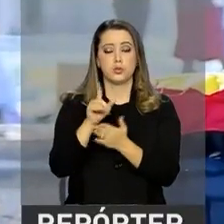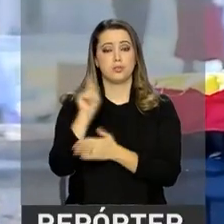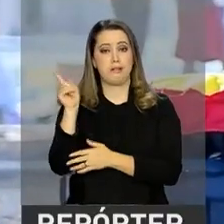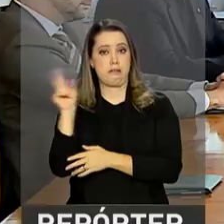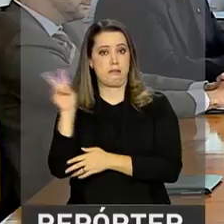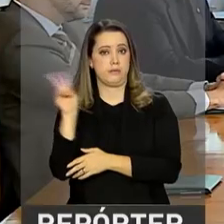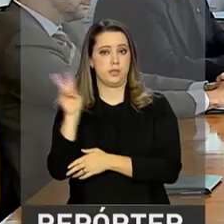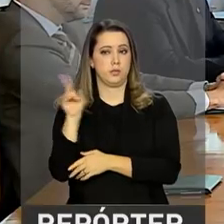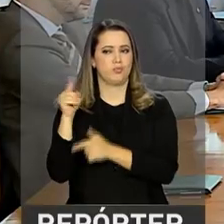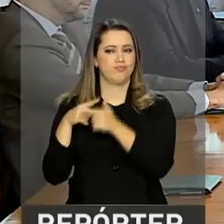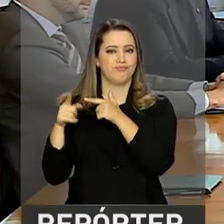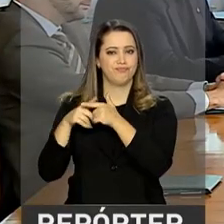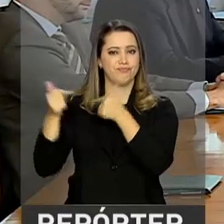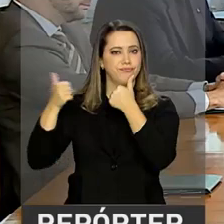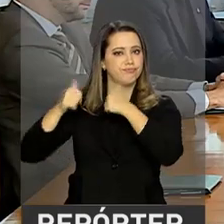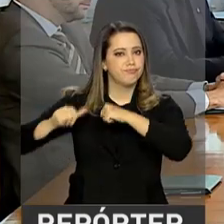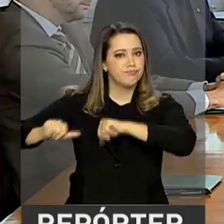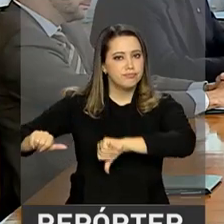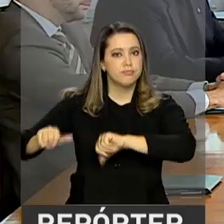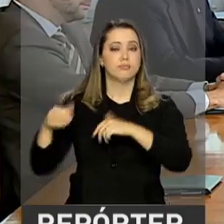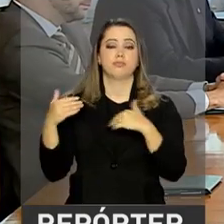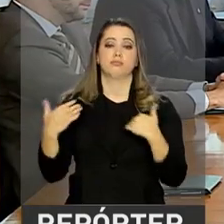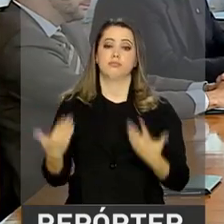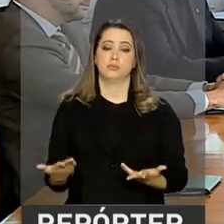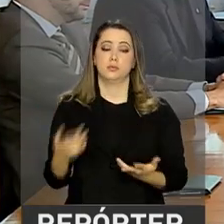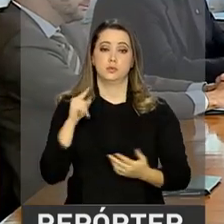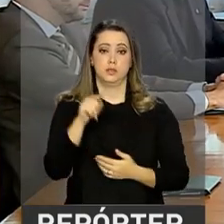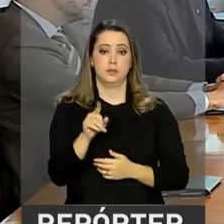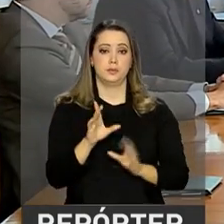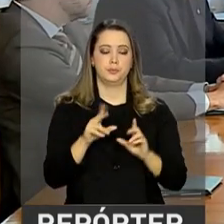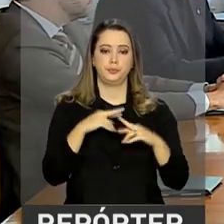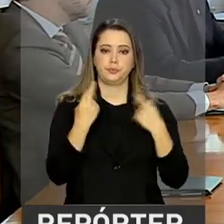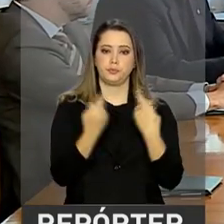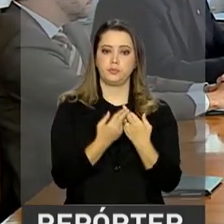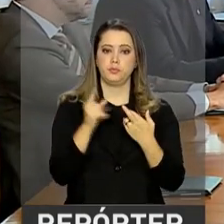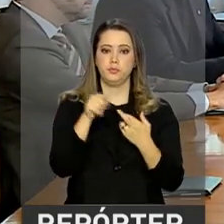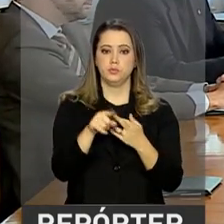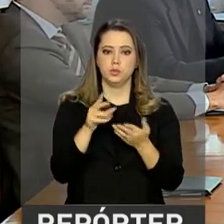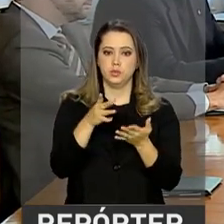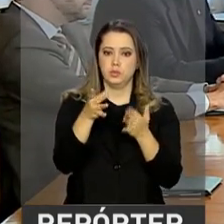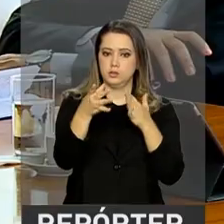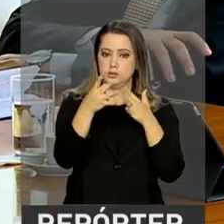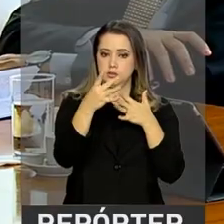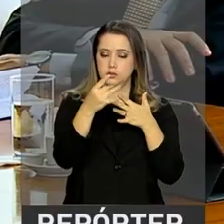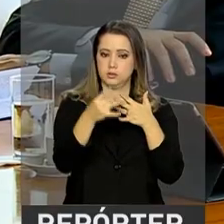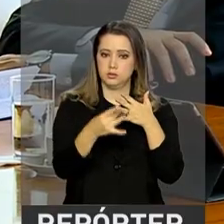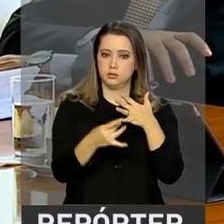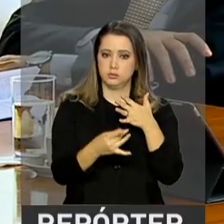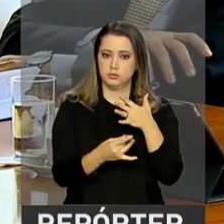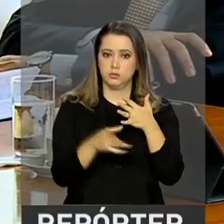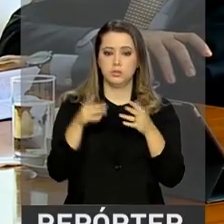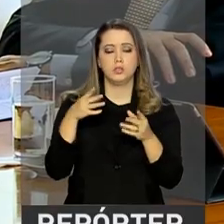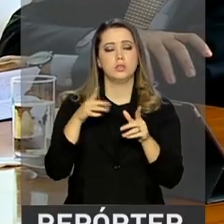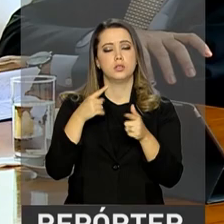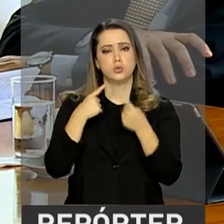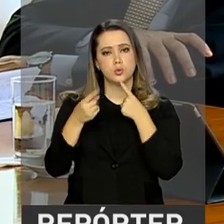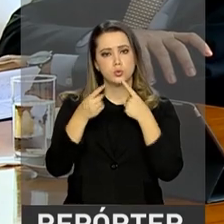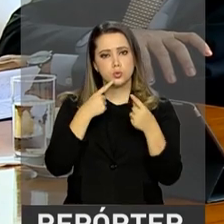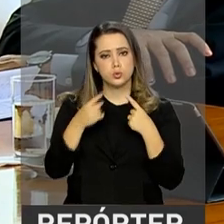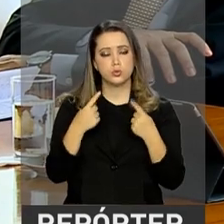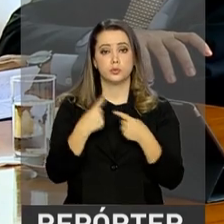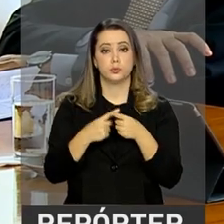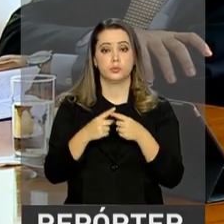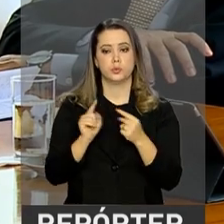país vizinho. Nesta reunião, no Palácio da Alvorada, detalhes do texto foram discutidos. A meta é considerar